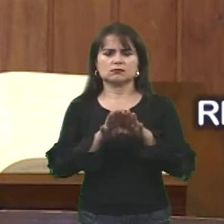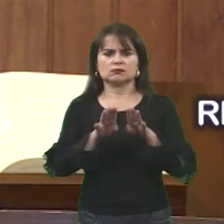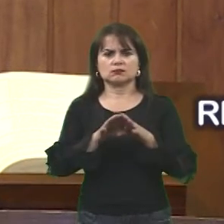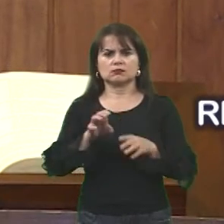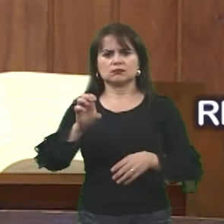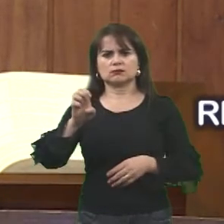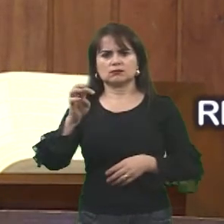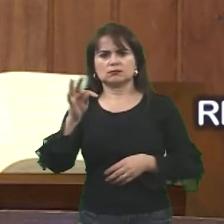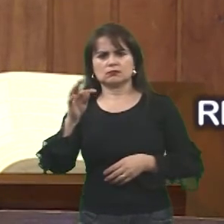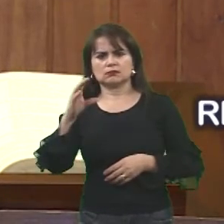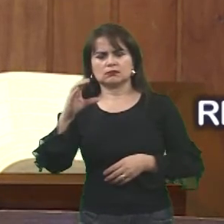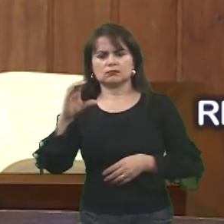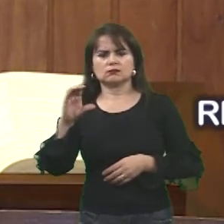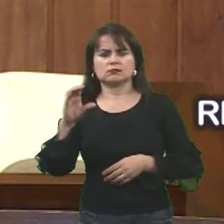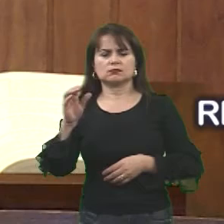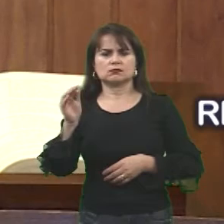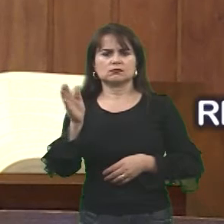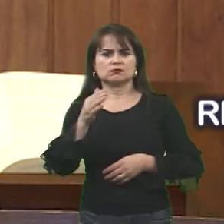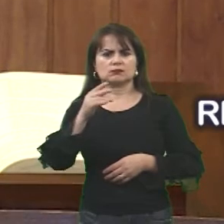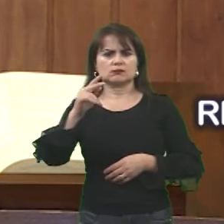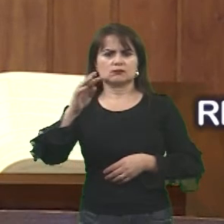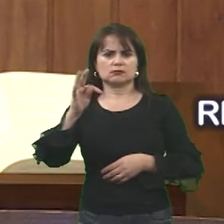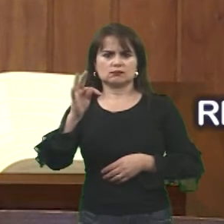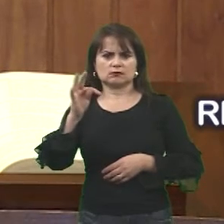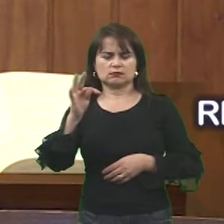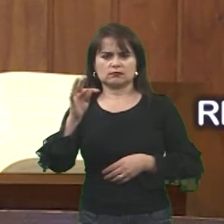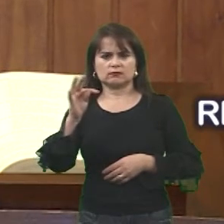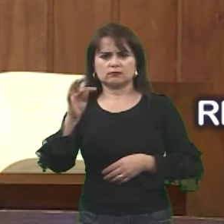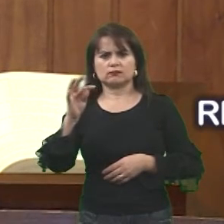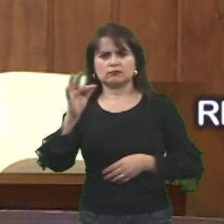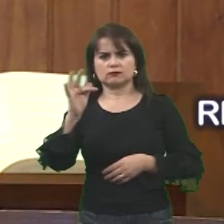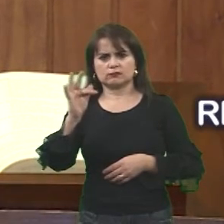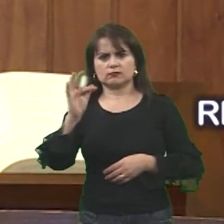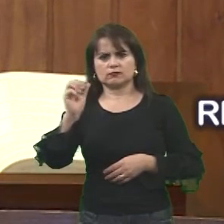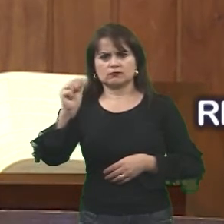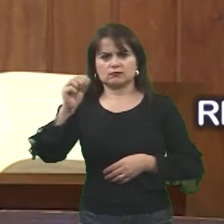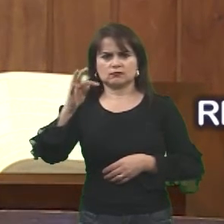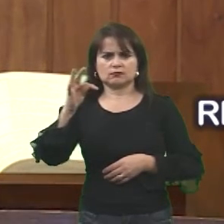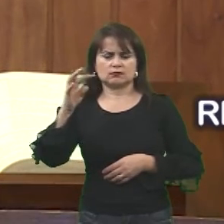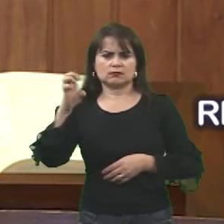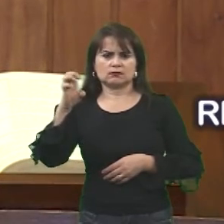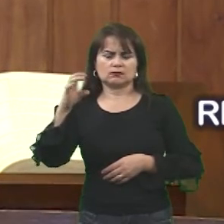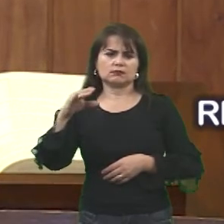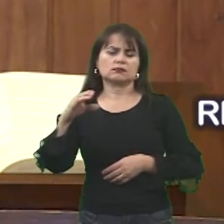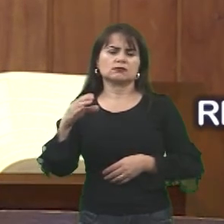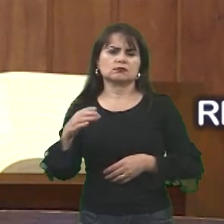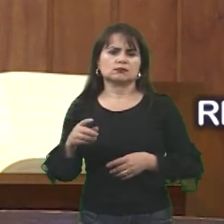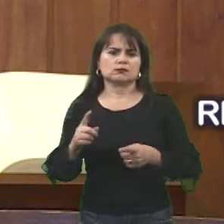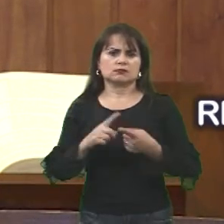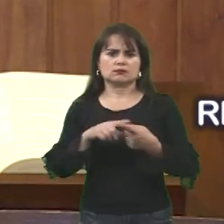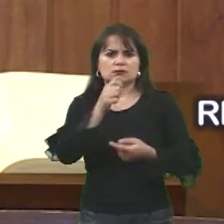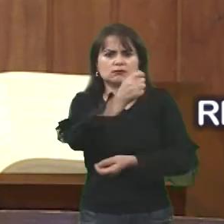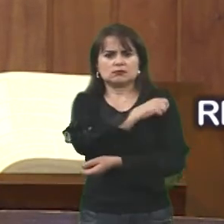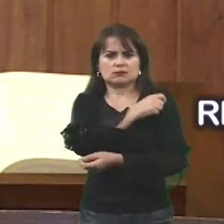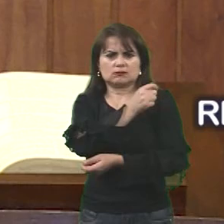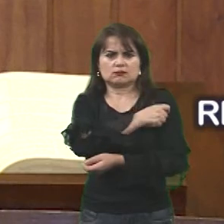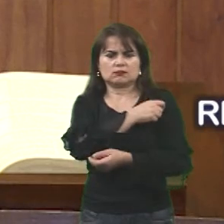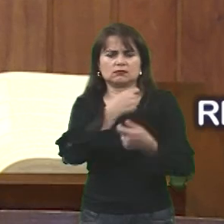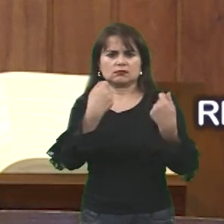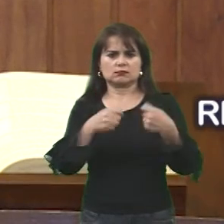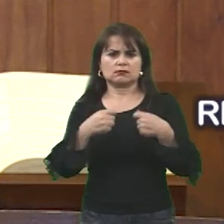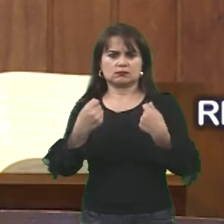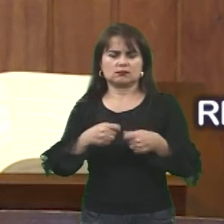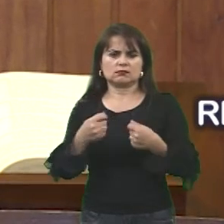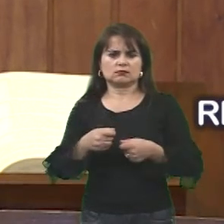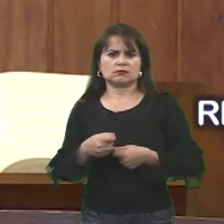alunos vão e precisam desse conhecimento para dar seguimento à sua vida profissional. Então,